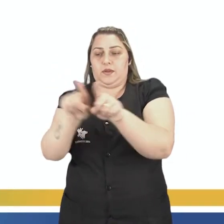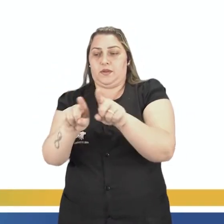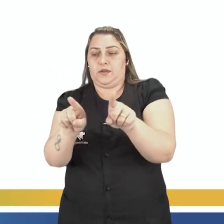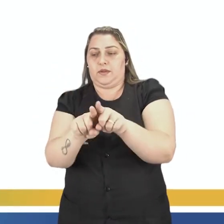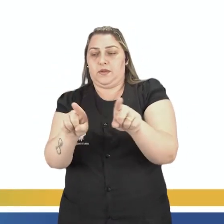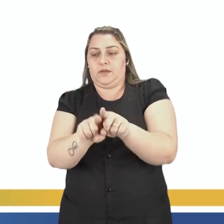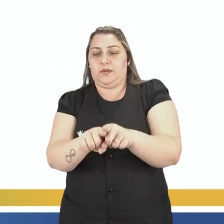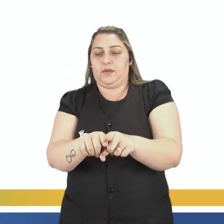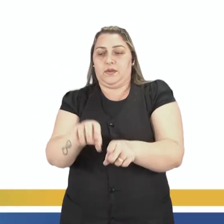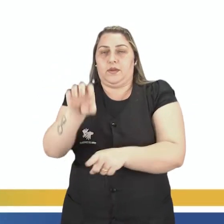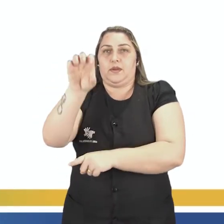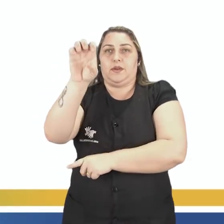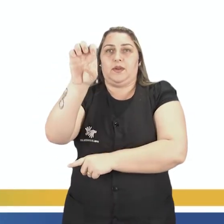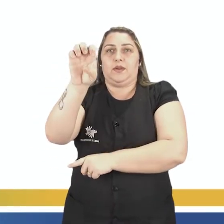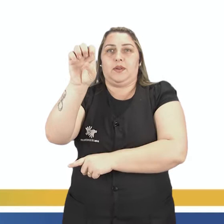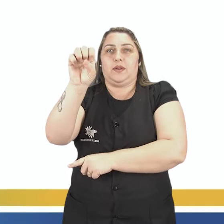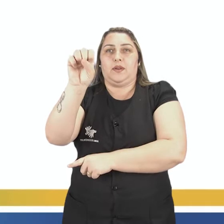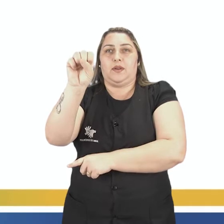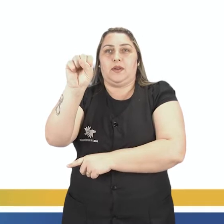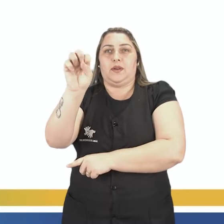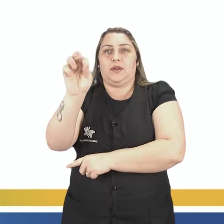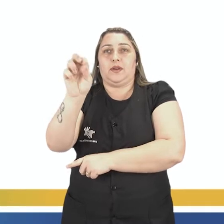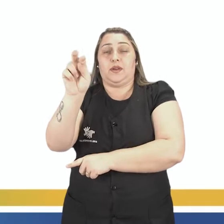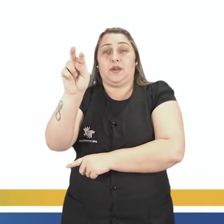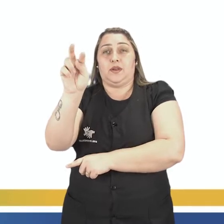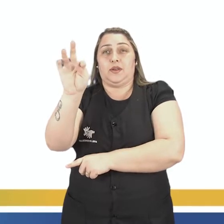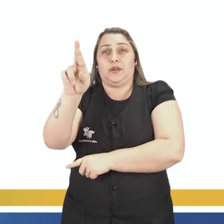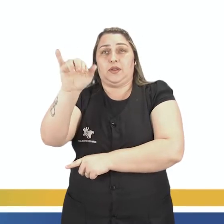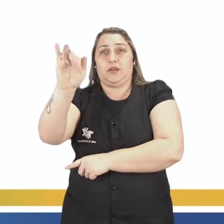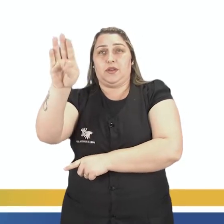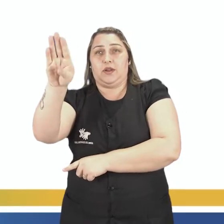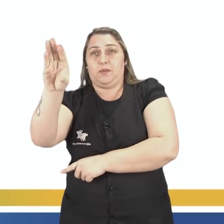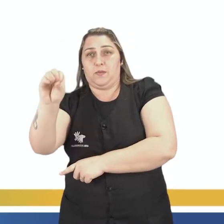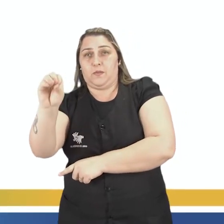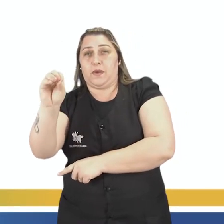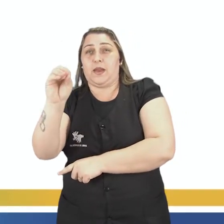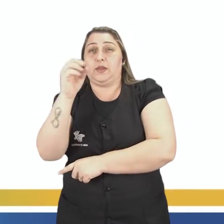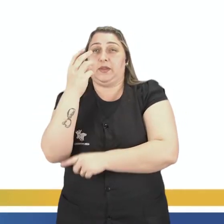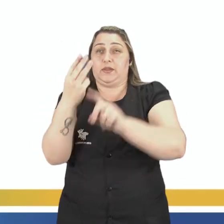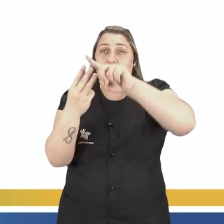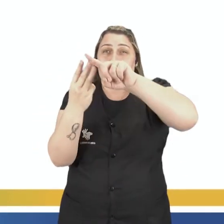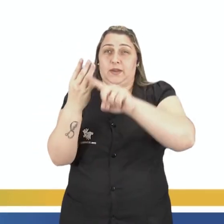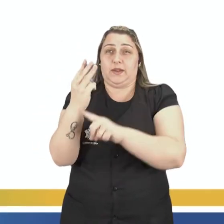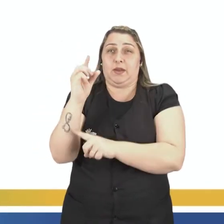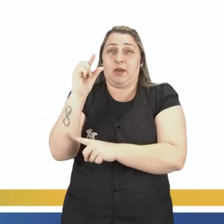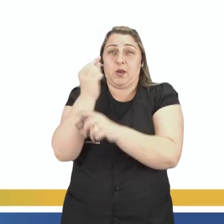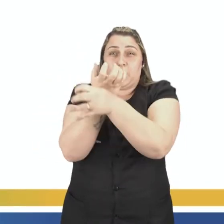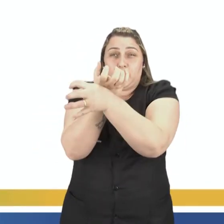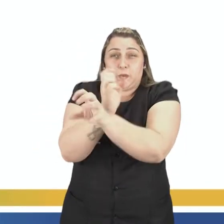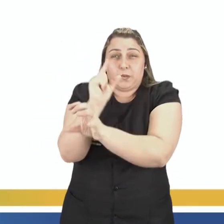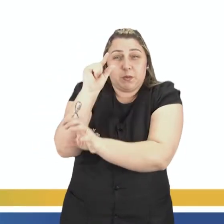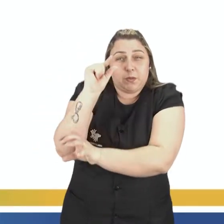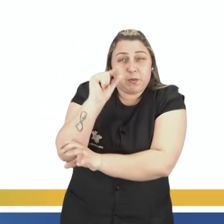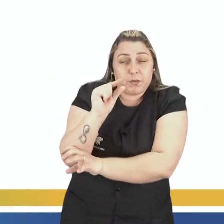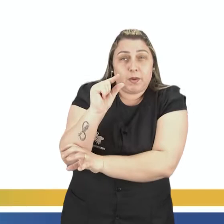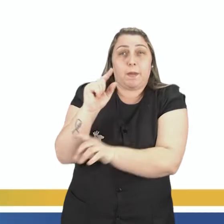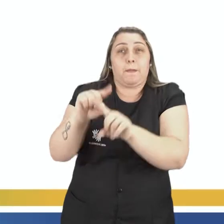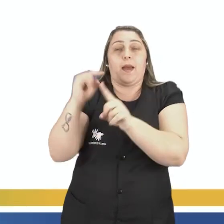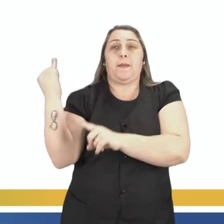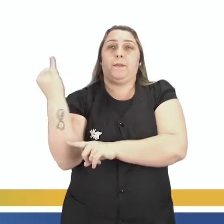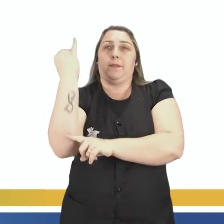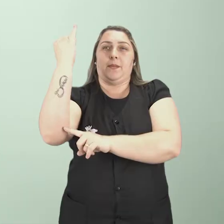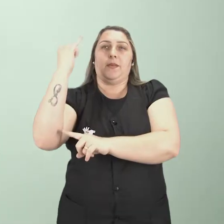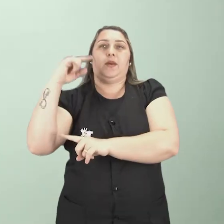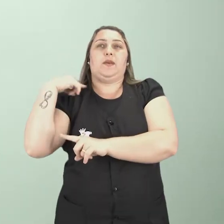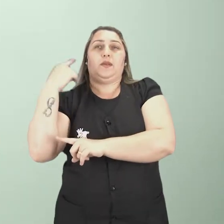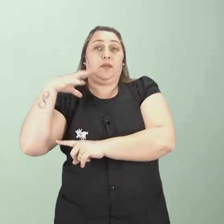ver, são 3 pequenos ossos muito pequenos, mas fundamental para a nossa audição. Então,